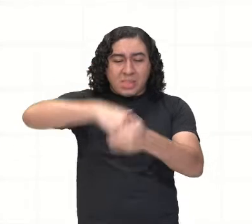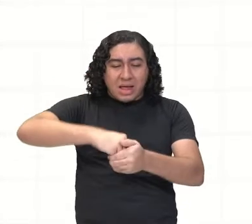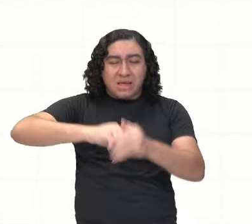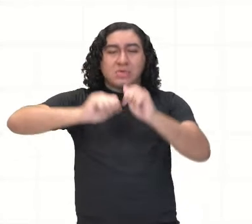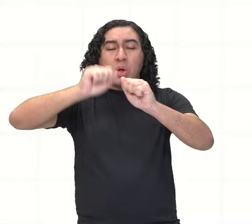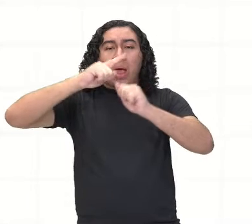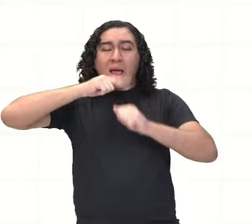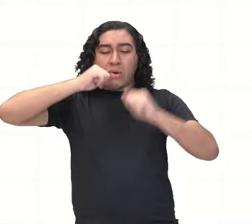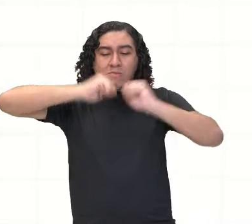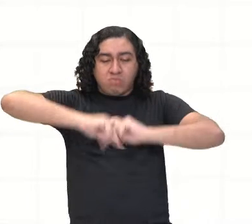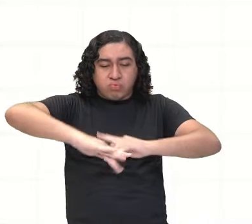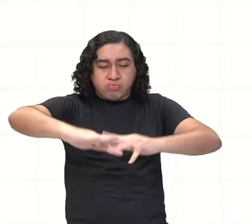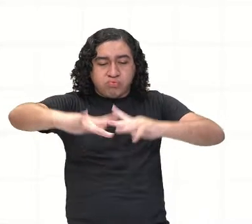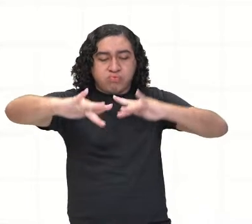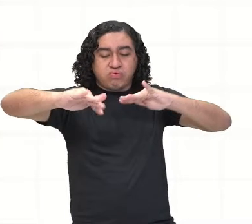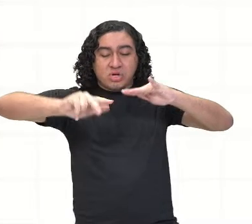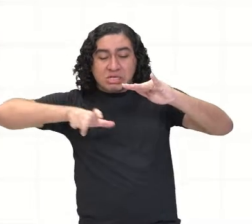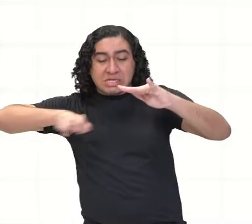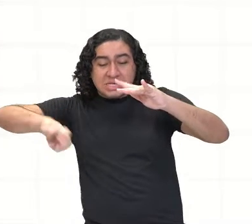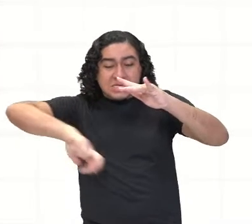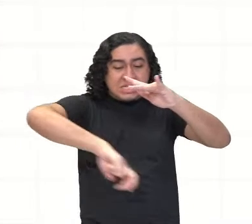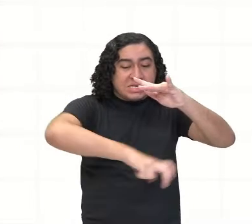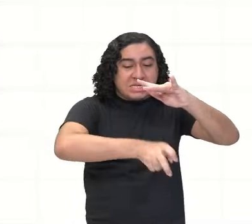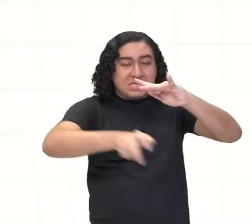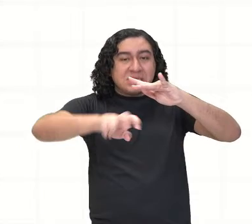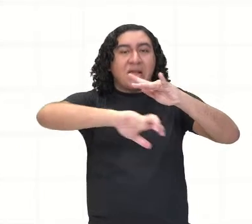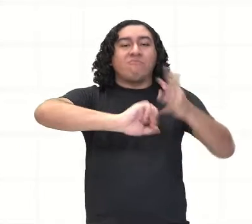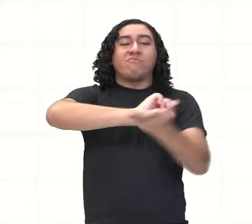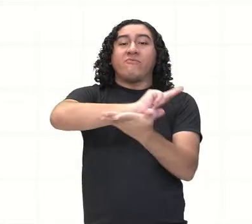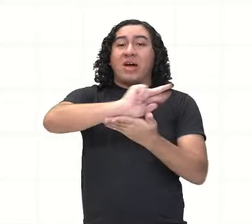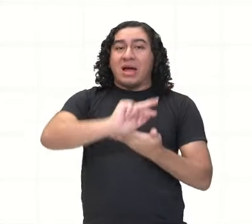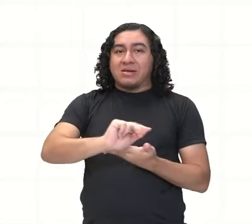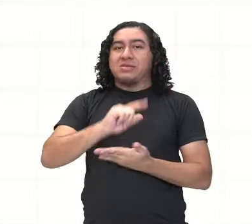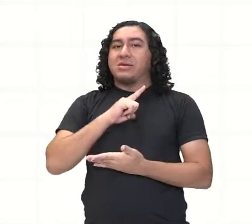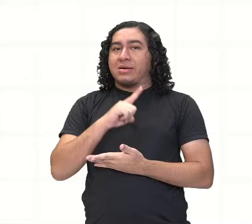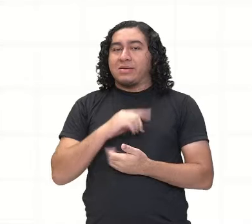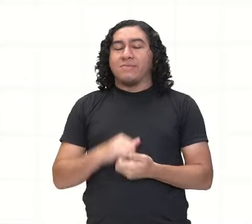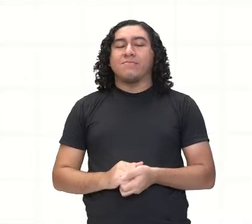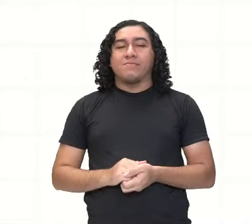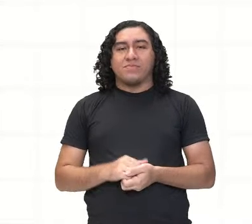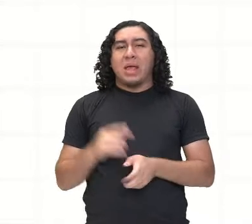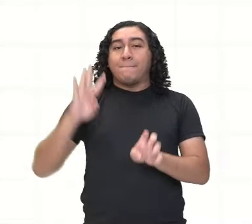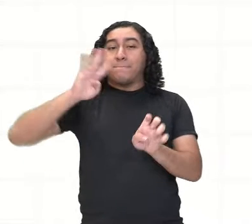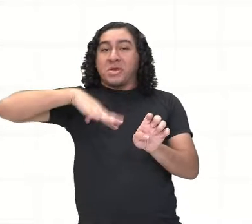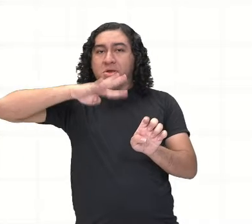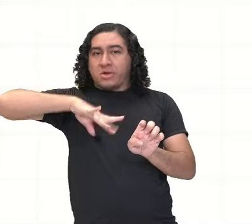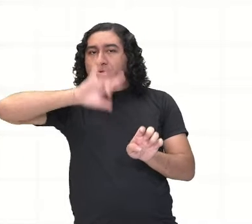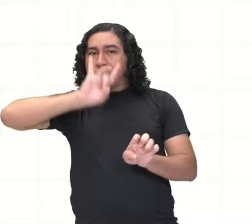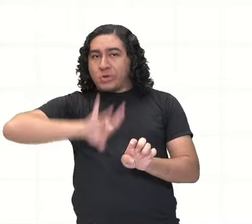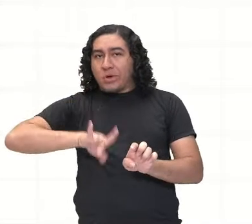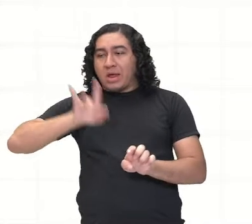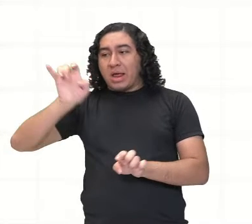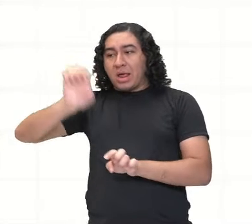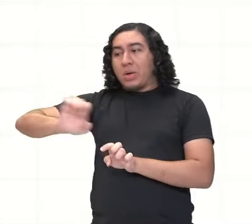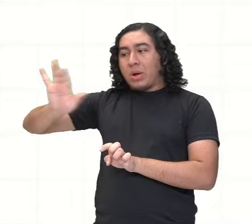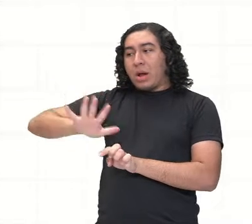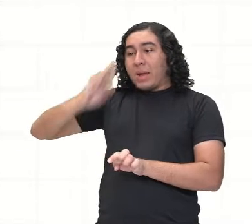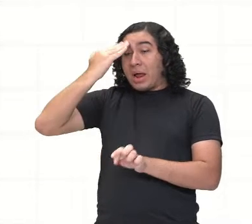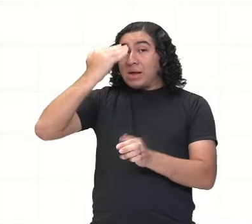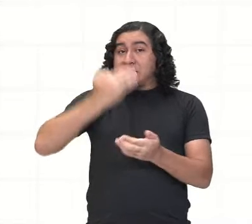essas ideias de que esse oceano, de que esse mar era cheio de monstros, era bastante perigoso, ele